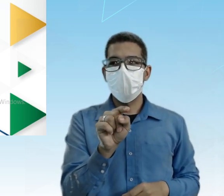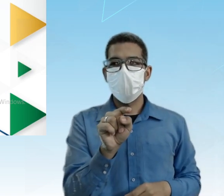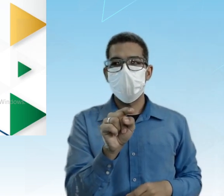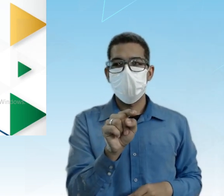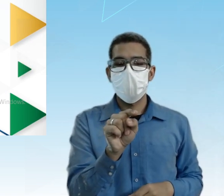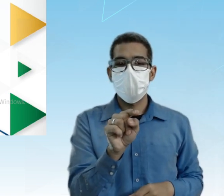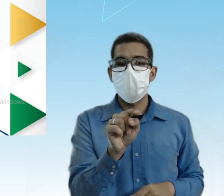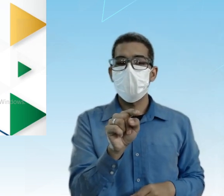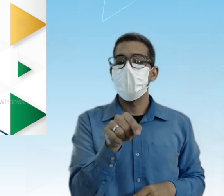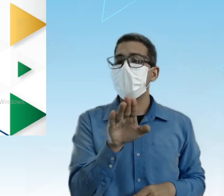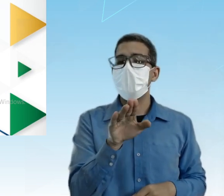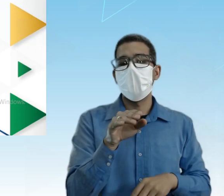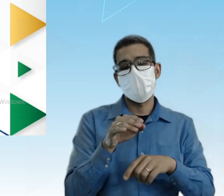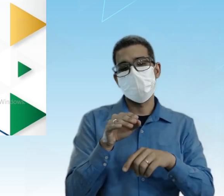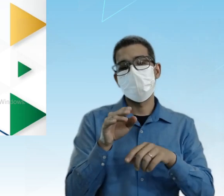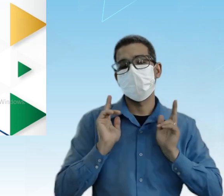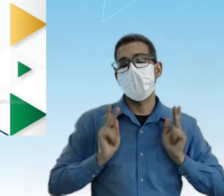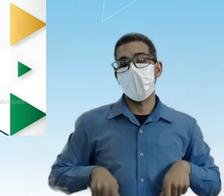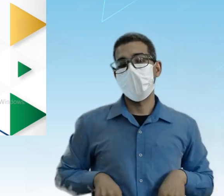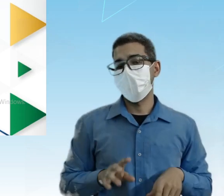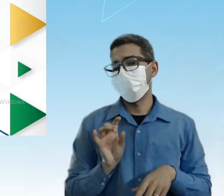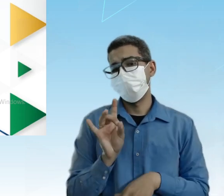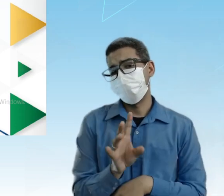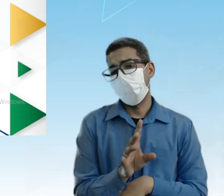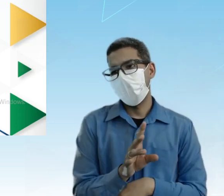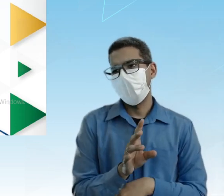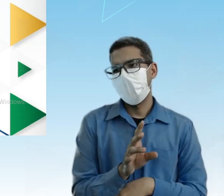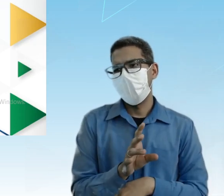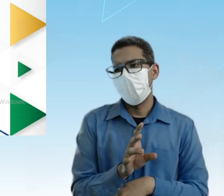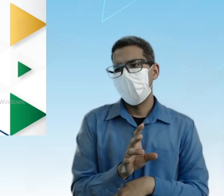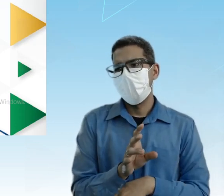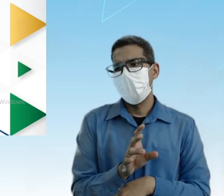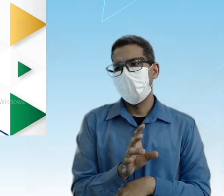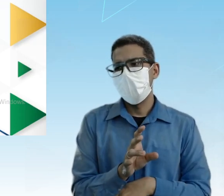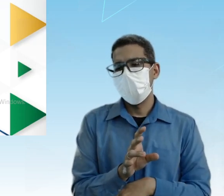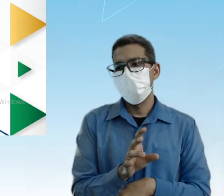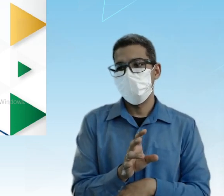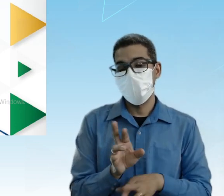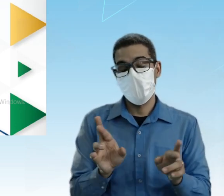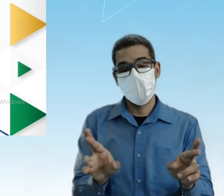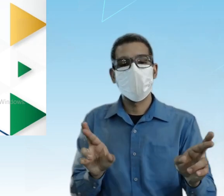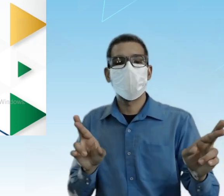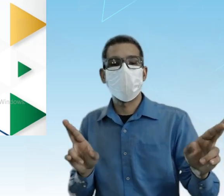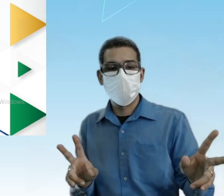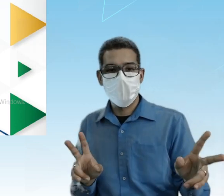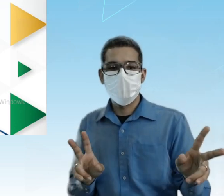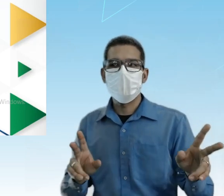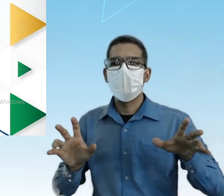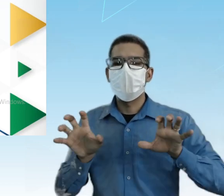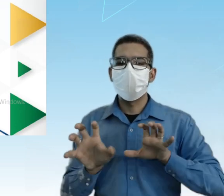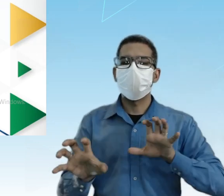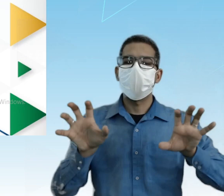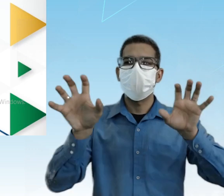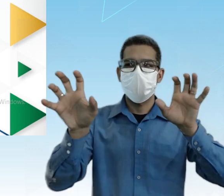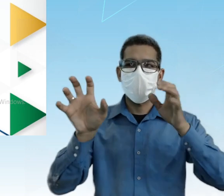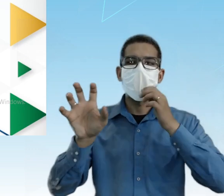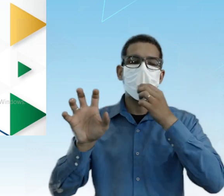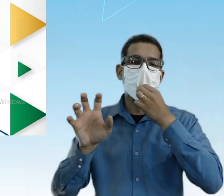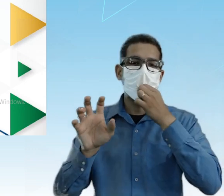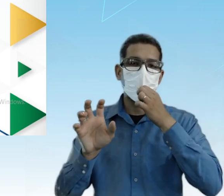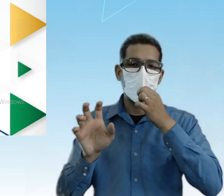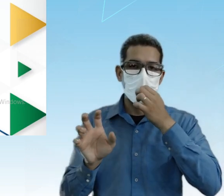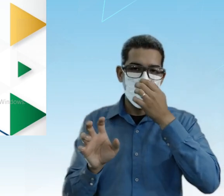450.470 habitantes, tá certo? A ocupação populacional nas diferentes regiões vai ser devido